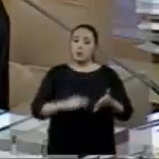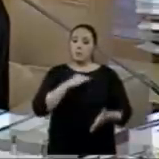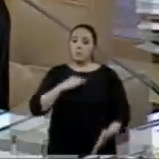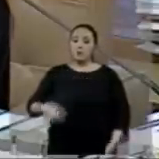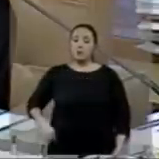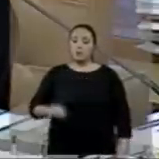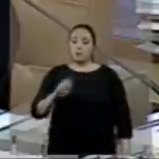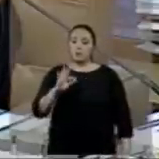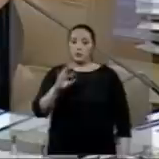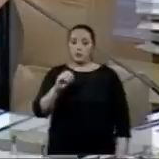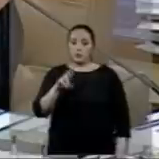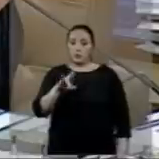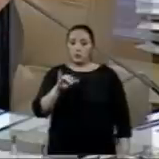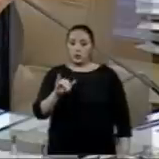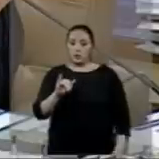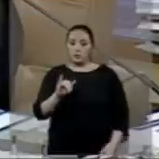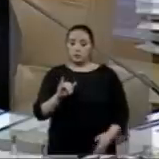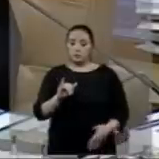e